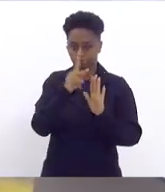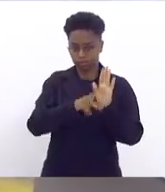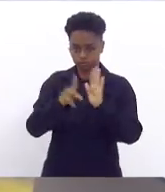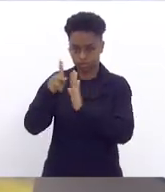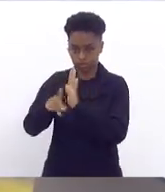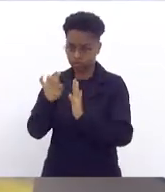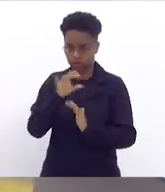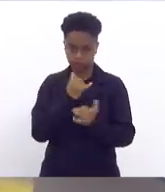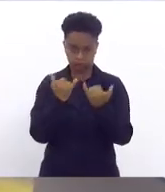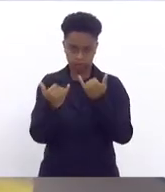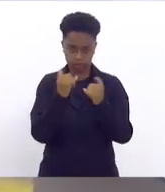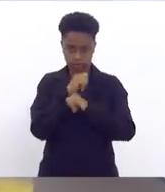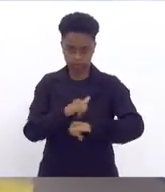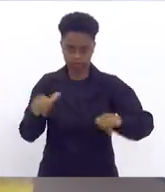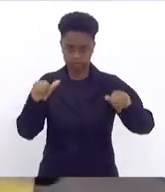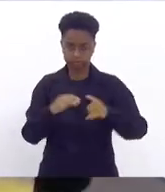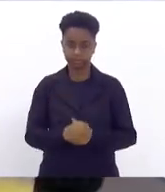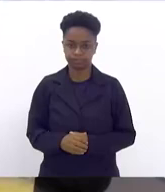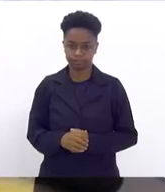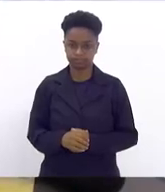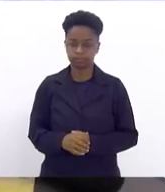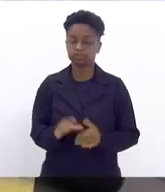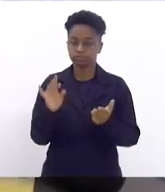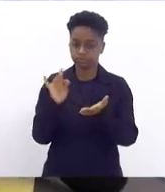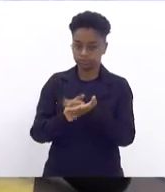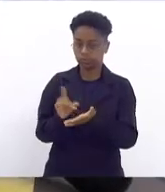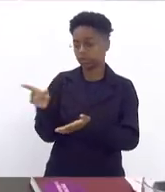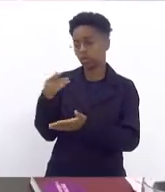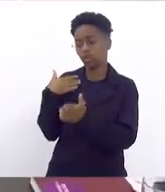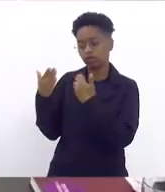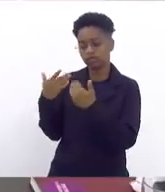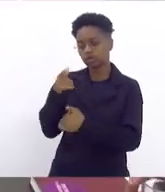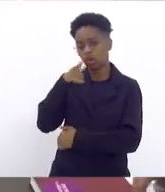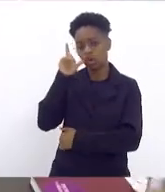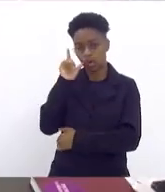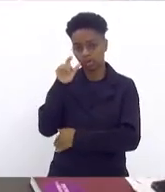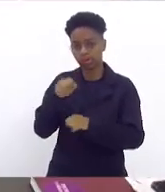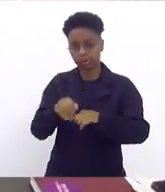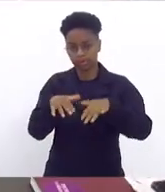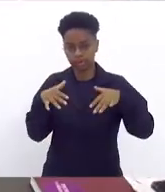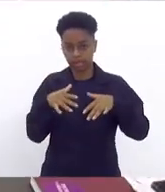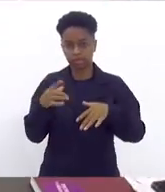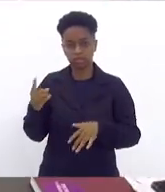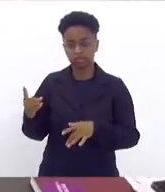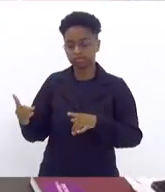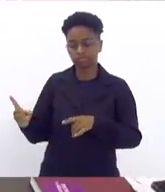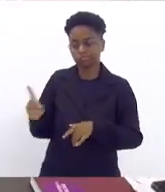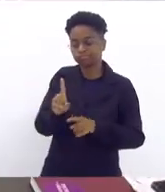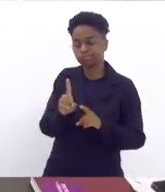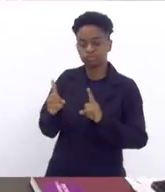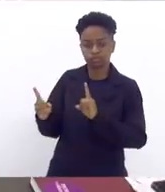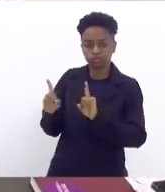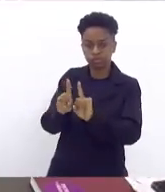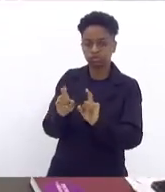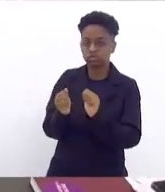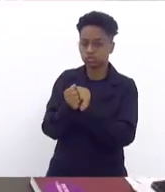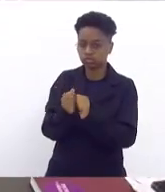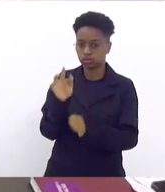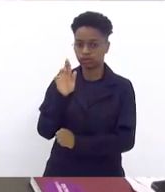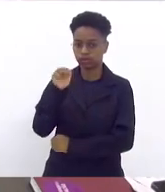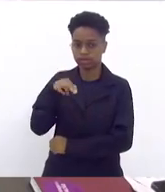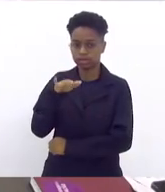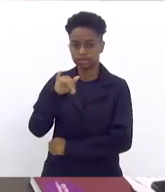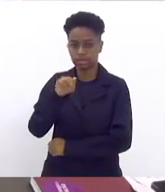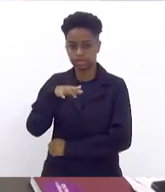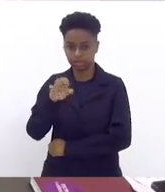essa informação. Verdade, deputado Mink conversou comigo ontem em plenário, na presença da deputada Franciane, inclusive. Então, agradeço